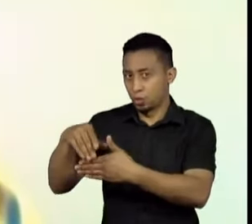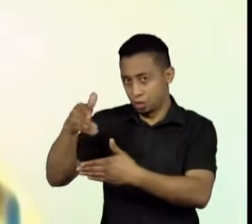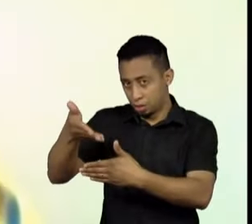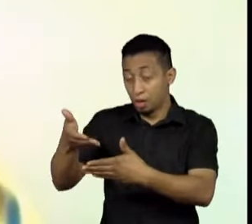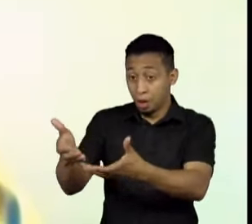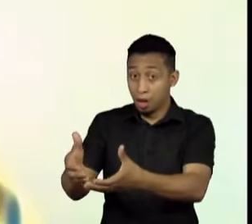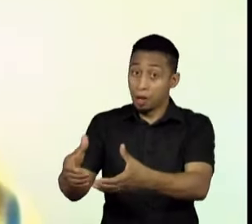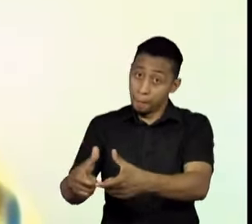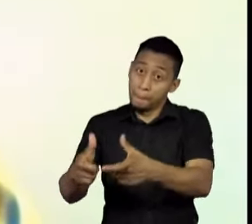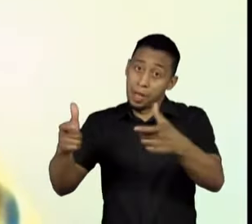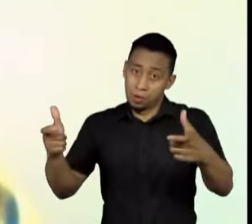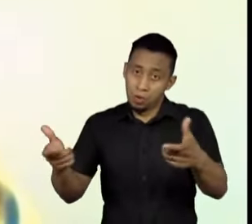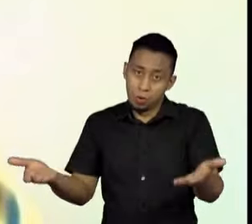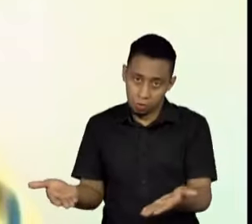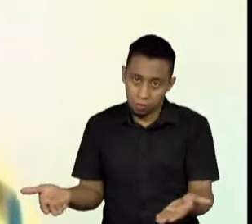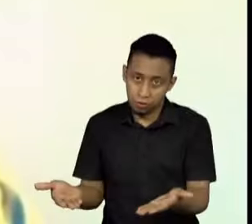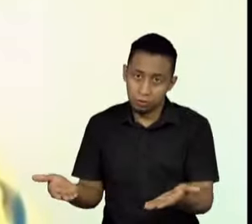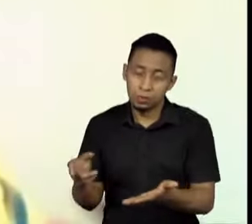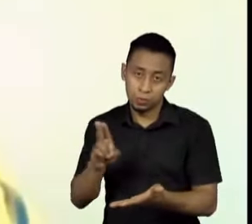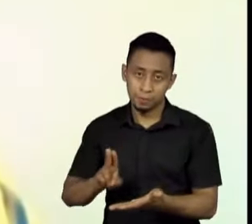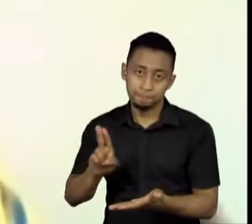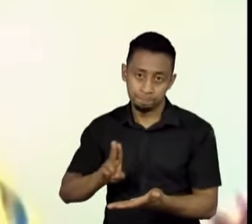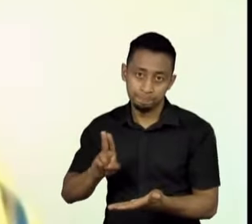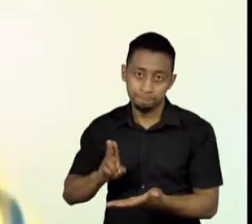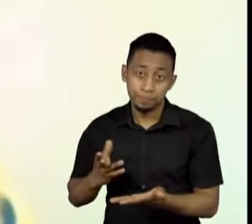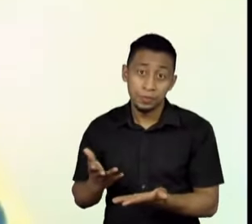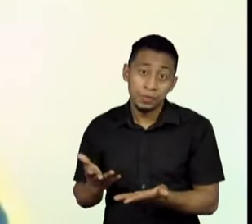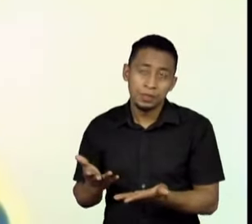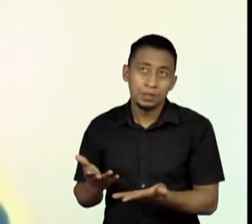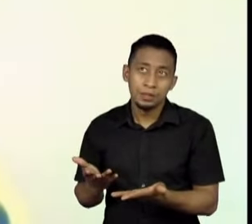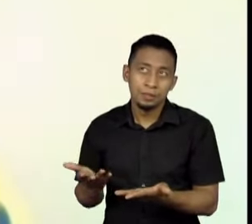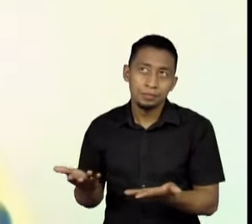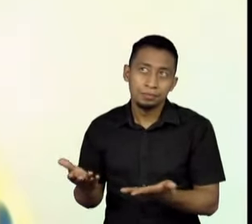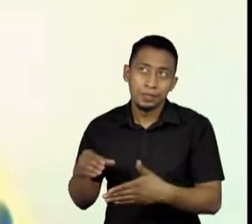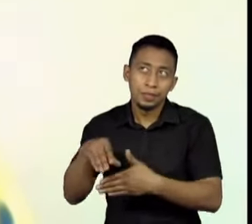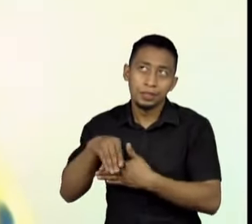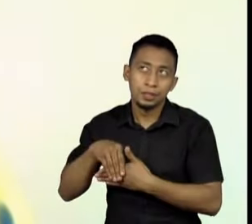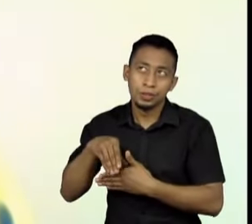eu estou hoje, né, poderia dizer que é uma editora